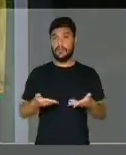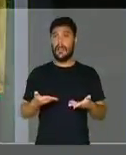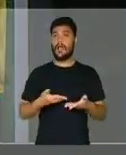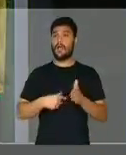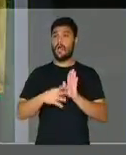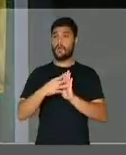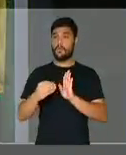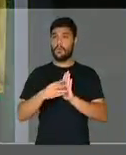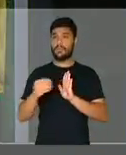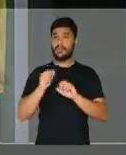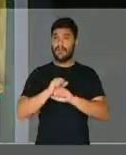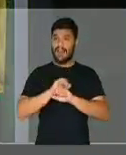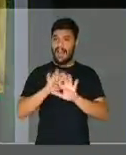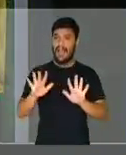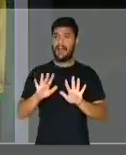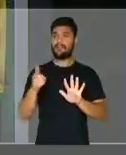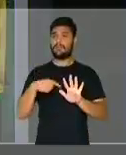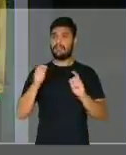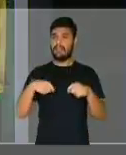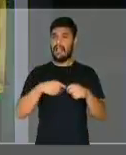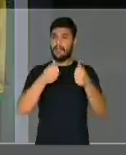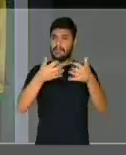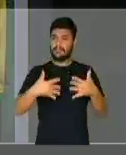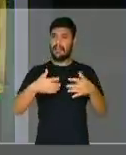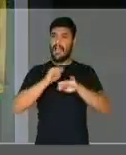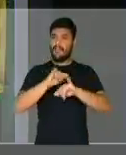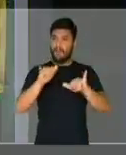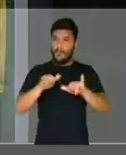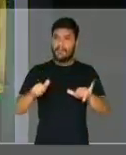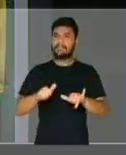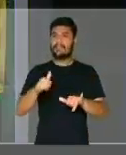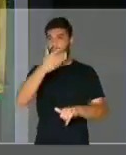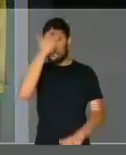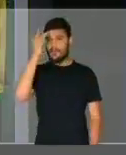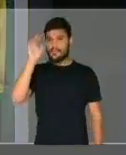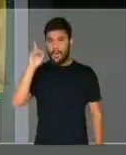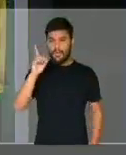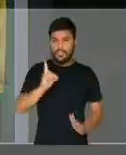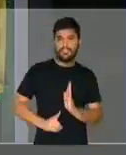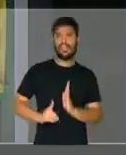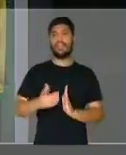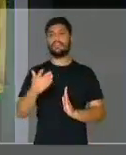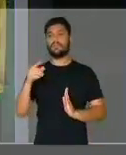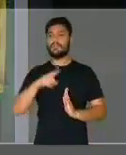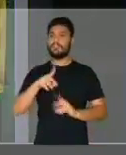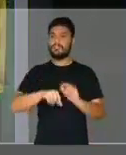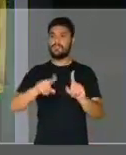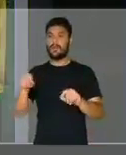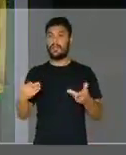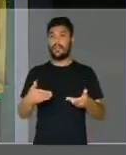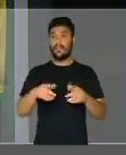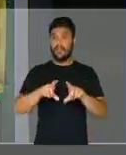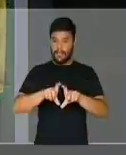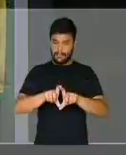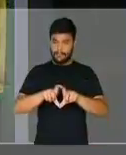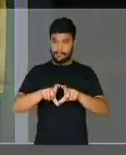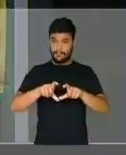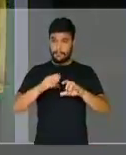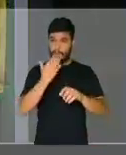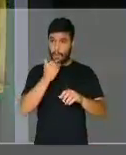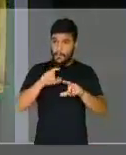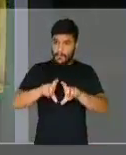modelo claro e eficiente que conscientize e dê direito de escolha ao consumidor. Essas embalagens que colocam